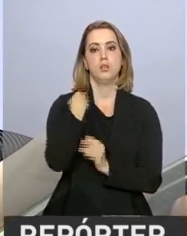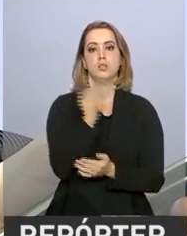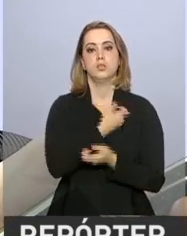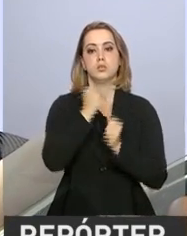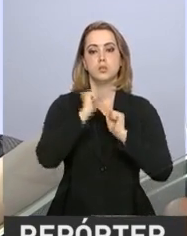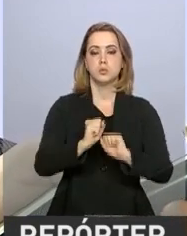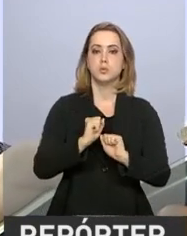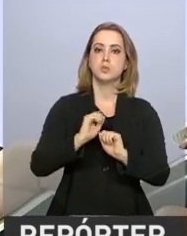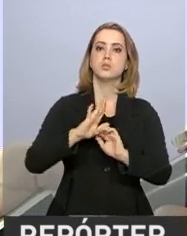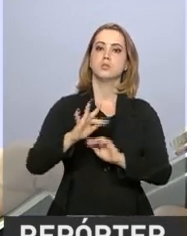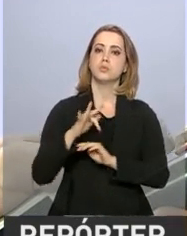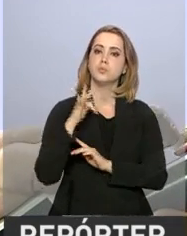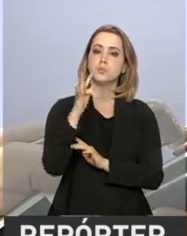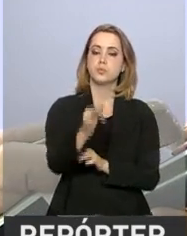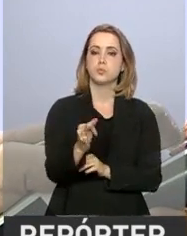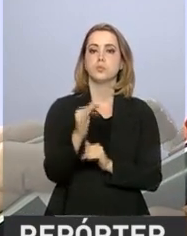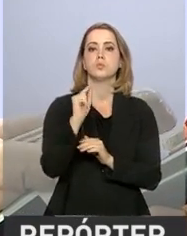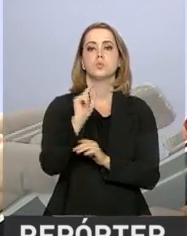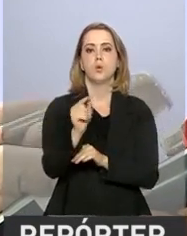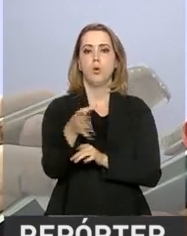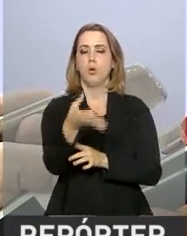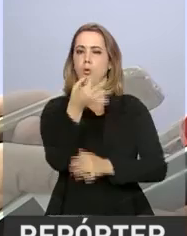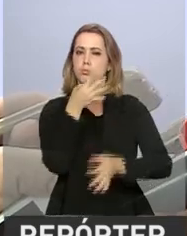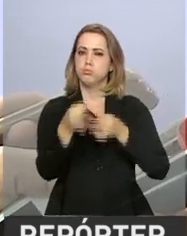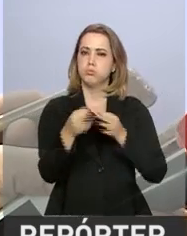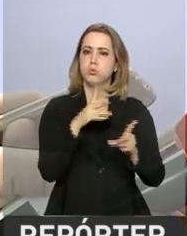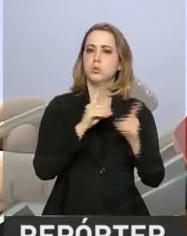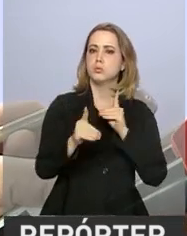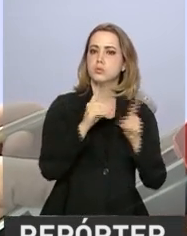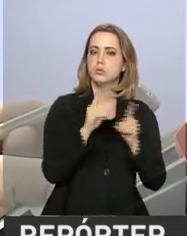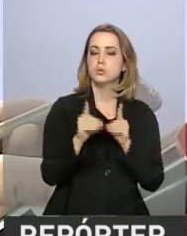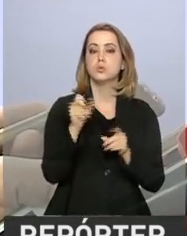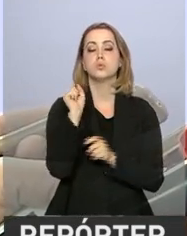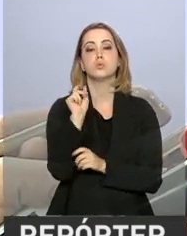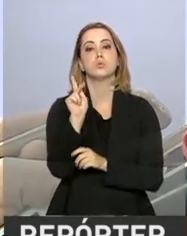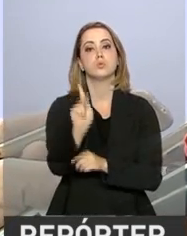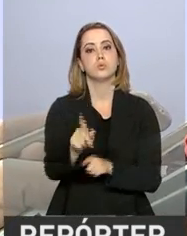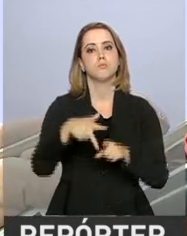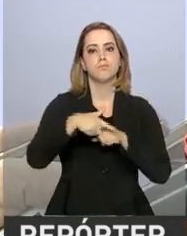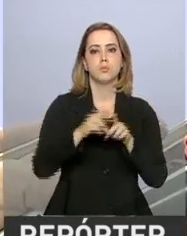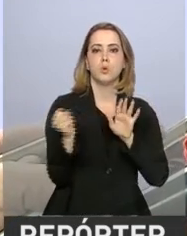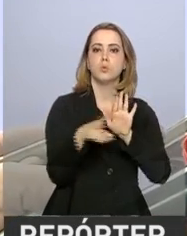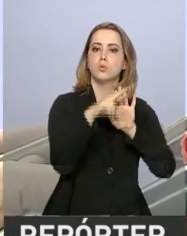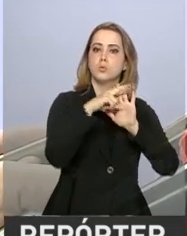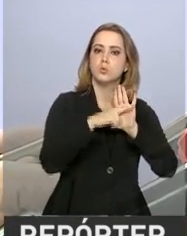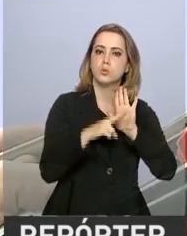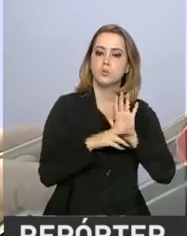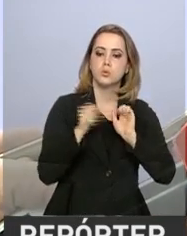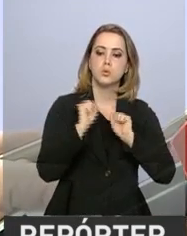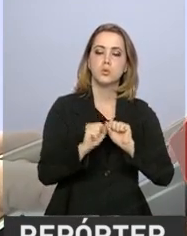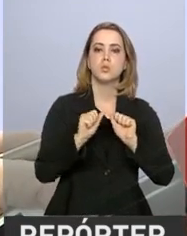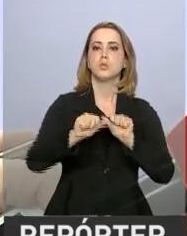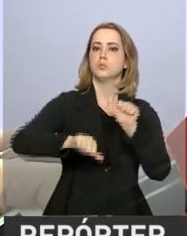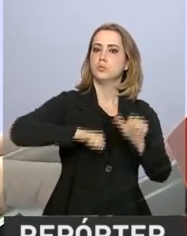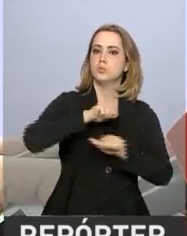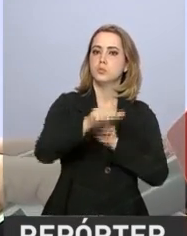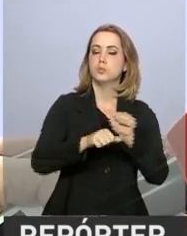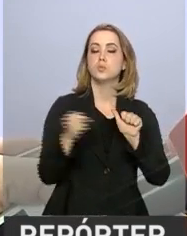na sequência, discutir uma reforma da Previdência no Brasil que seja capaz de atualizar